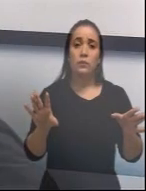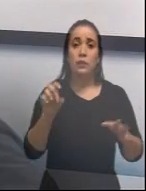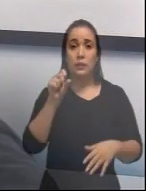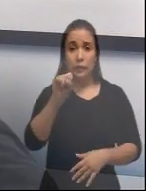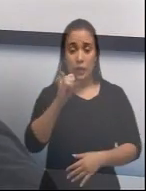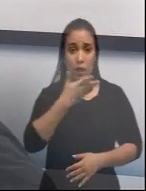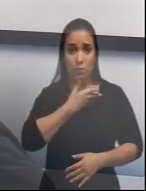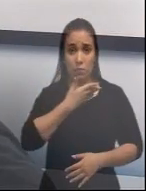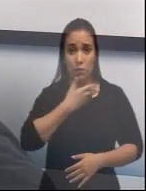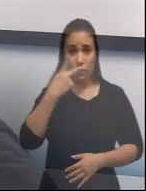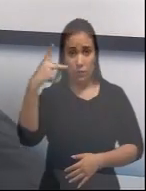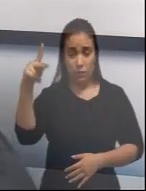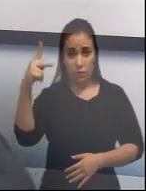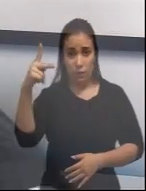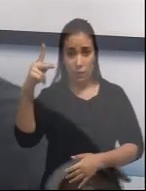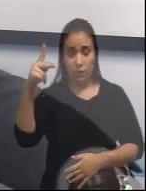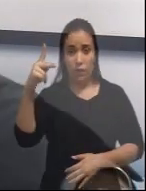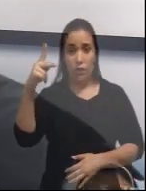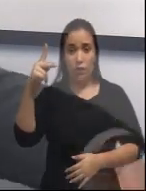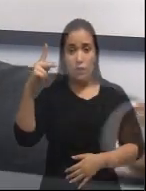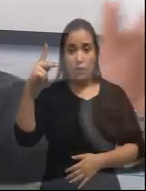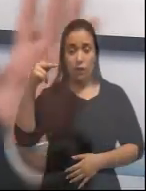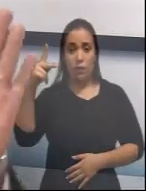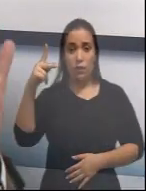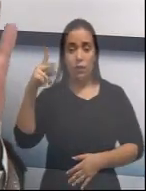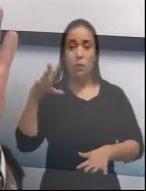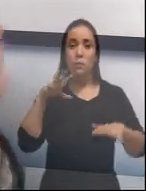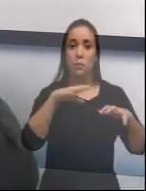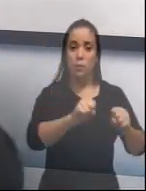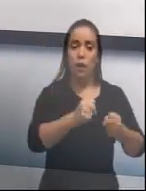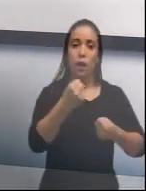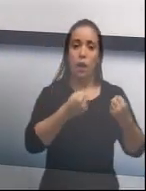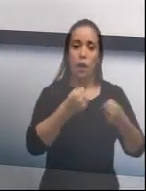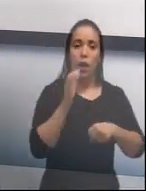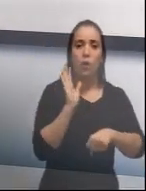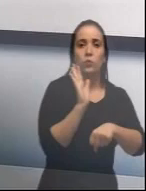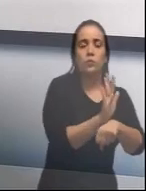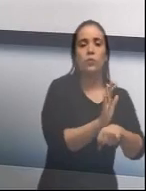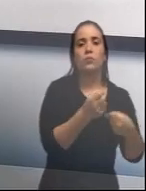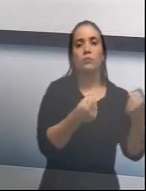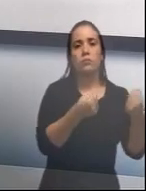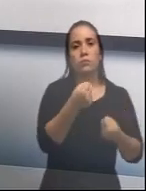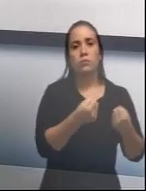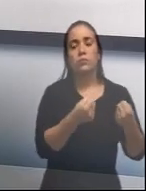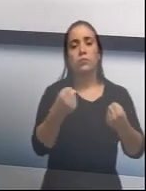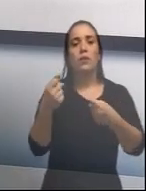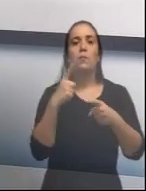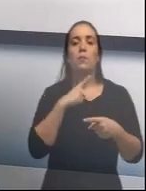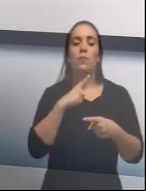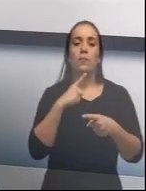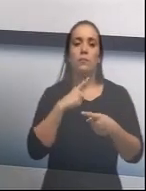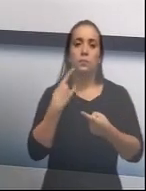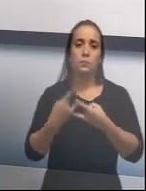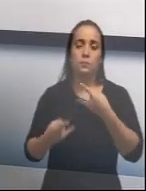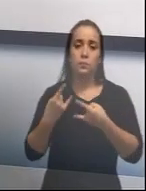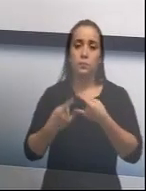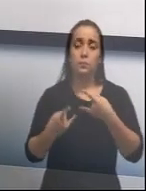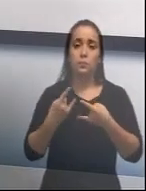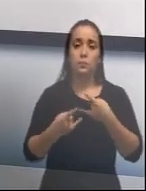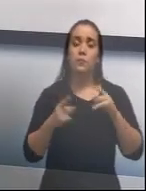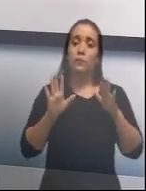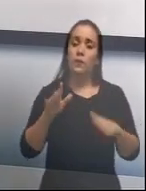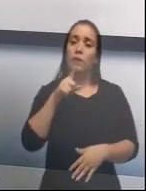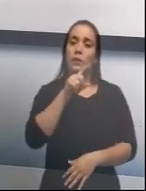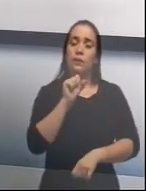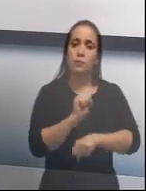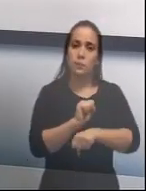lá naquele momento, ele teria pego o carro, habilitado e ido embora. Como eu cheguei lá e peguei o carro e fui embora no carro. Só que ele não, ele fez questão